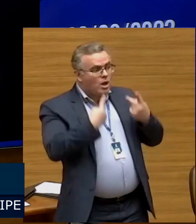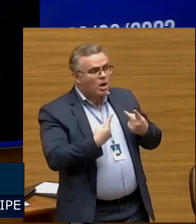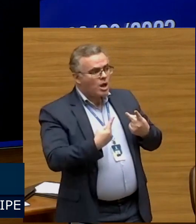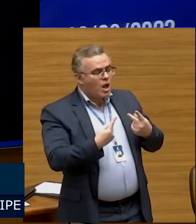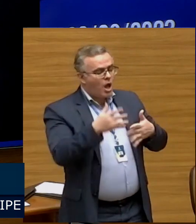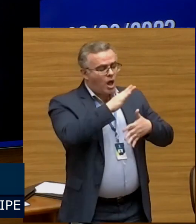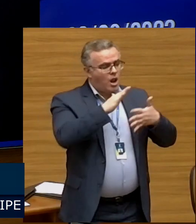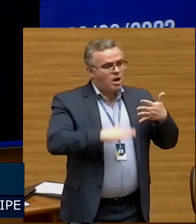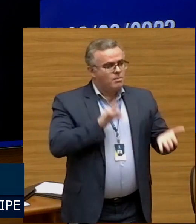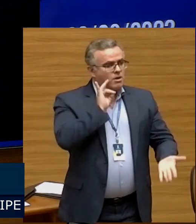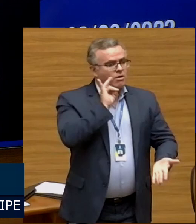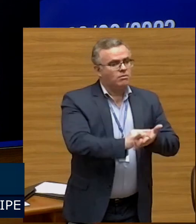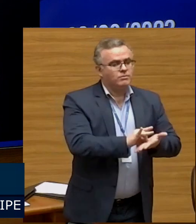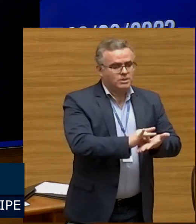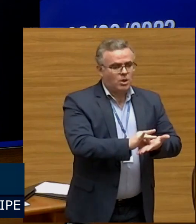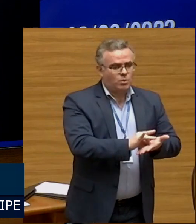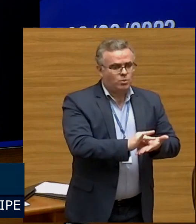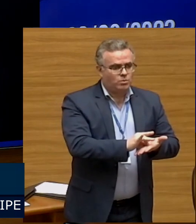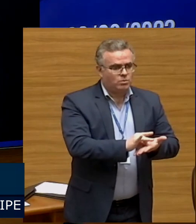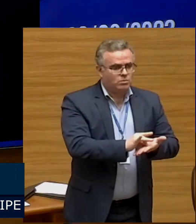língua oficial.